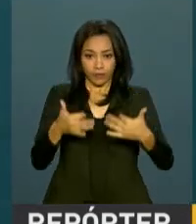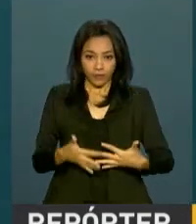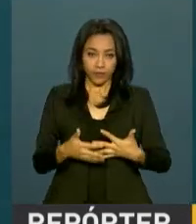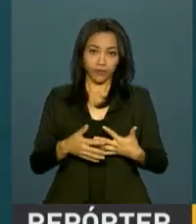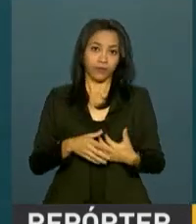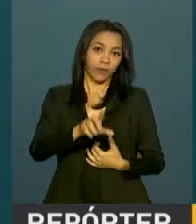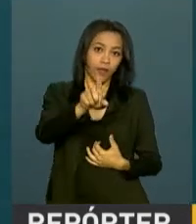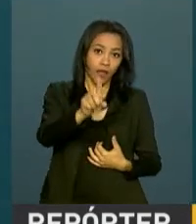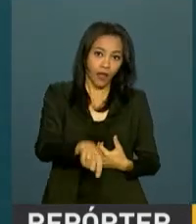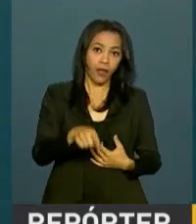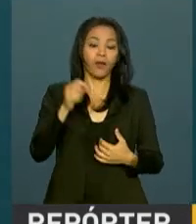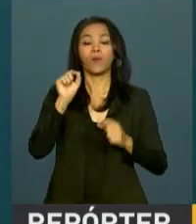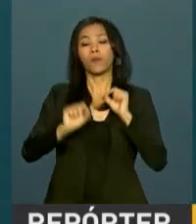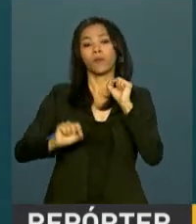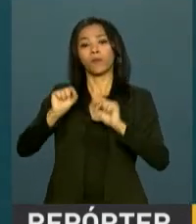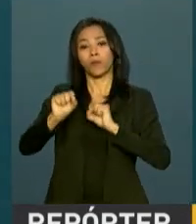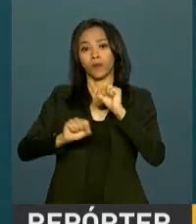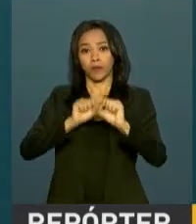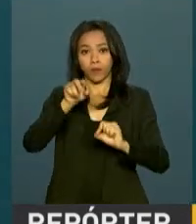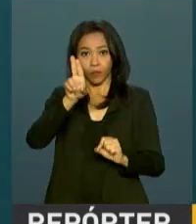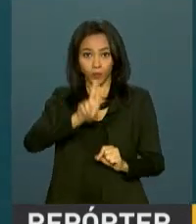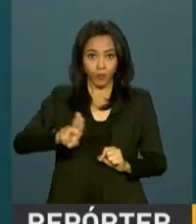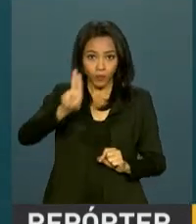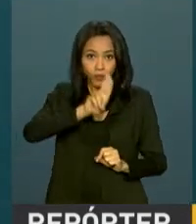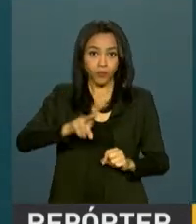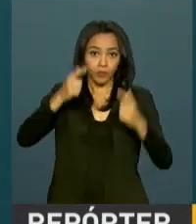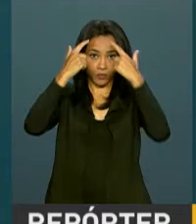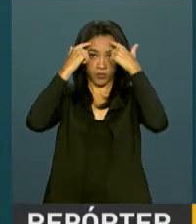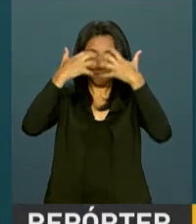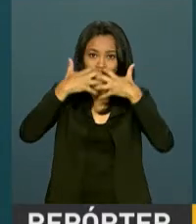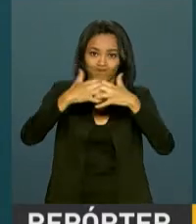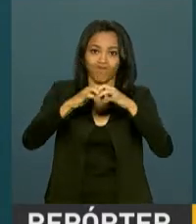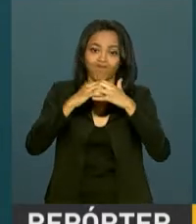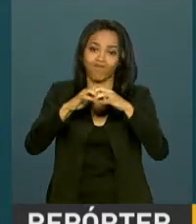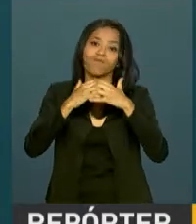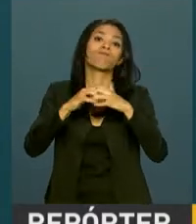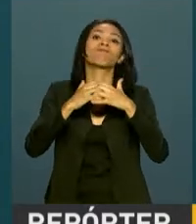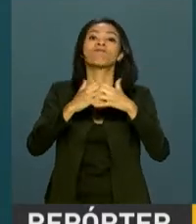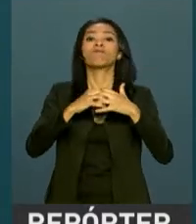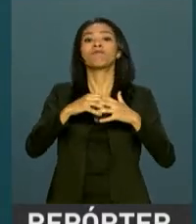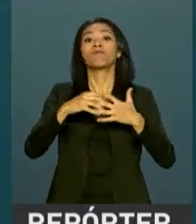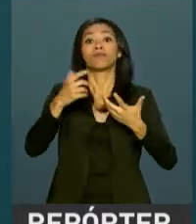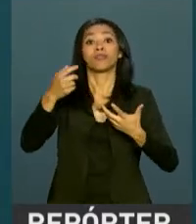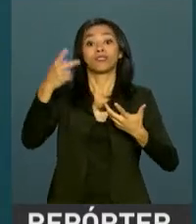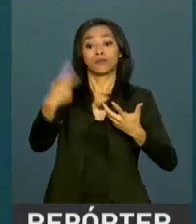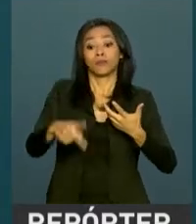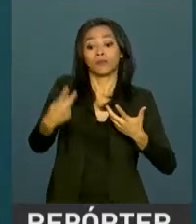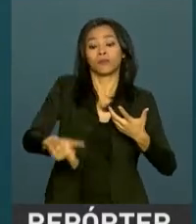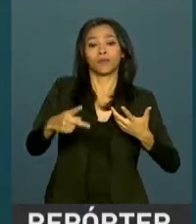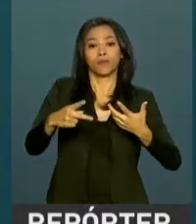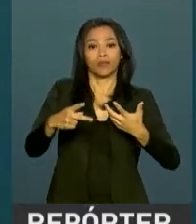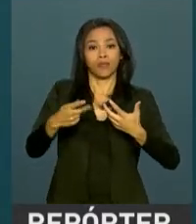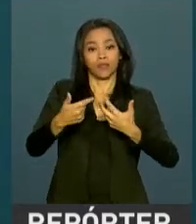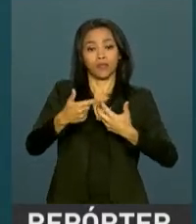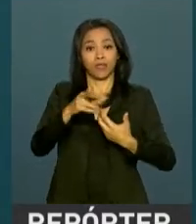racional lúcida e soberana de nossas riquezas